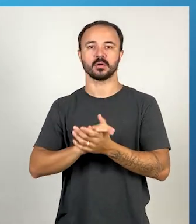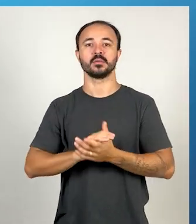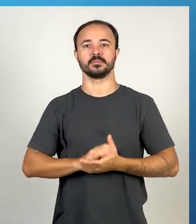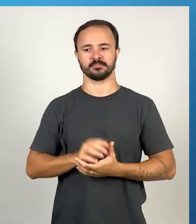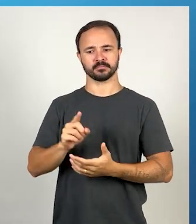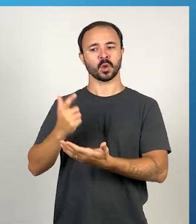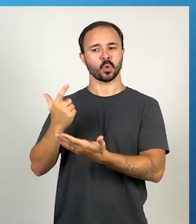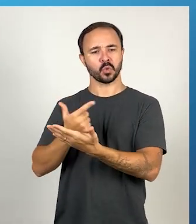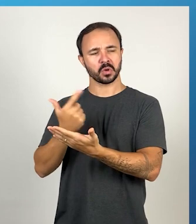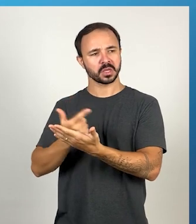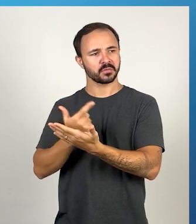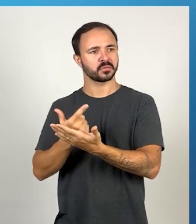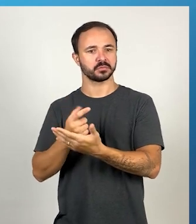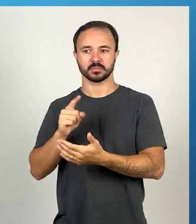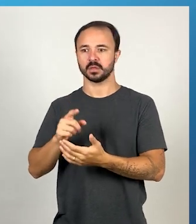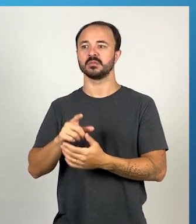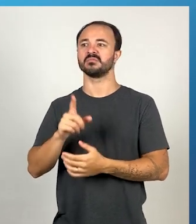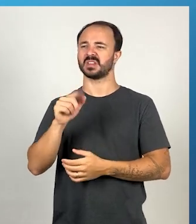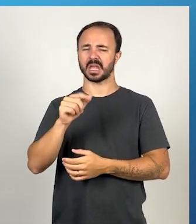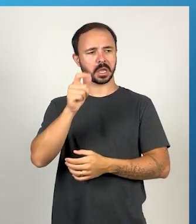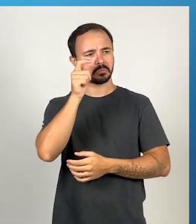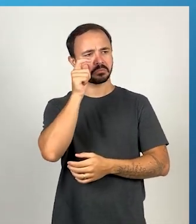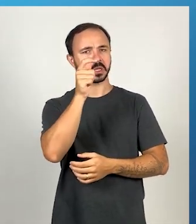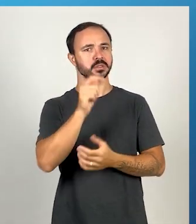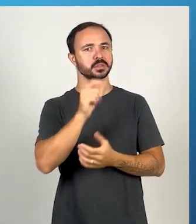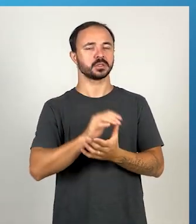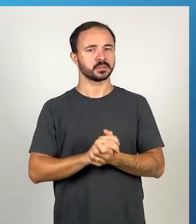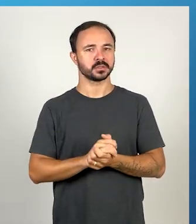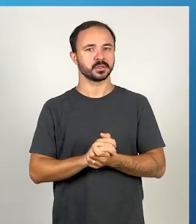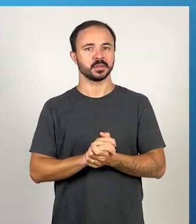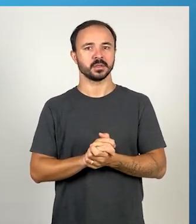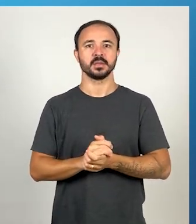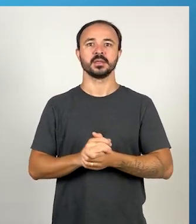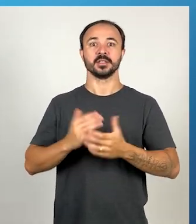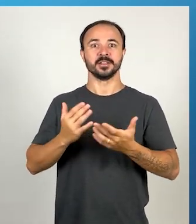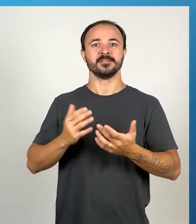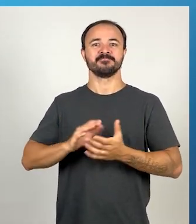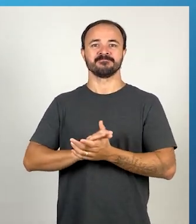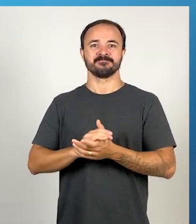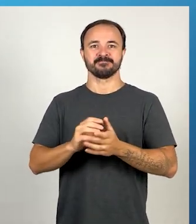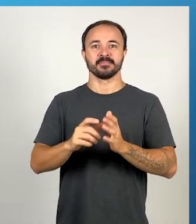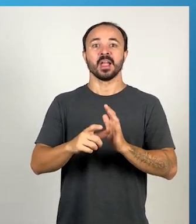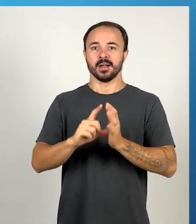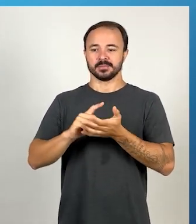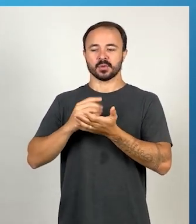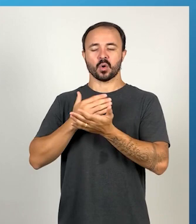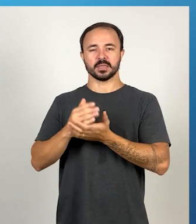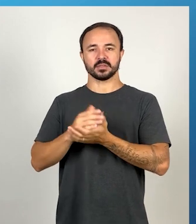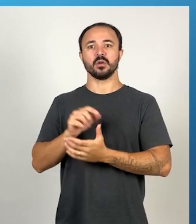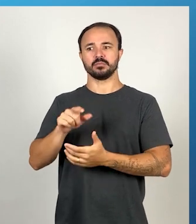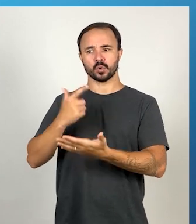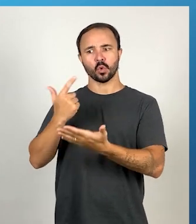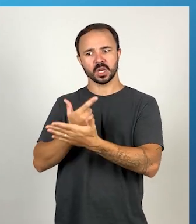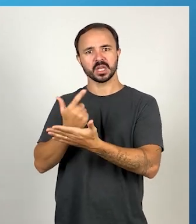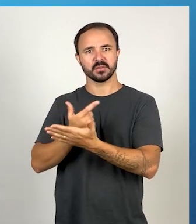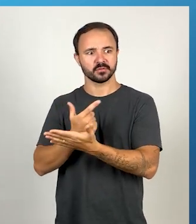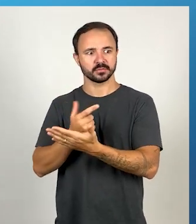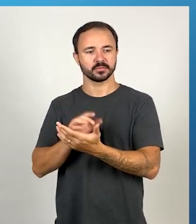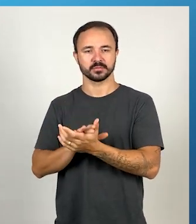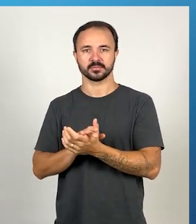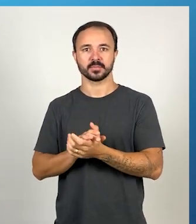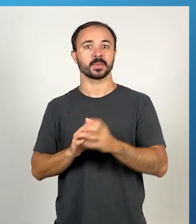"o livro" é dito no início do enunciado como se fosse um tópico para realçar esse elemento. Porém, na sequência, o